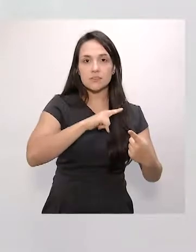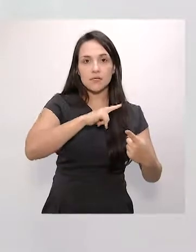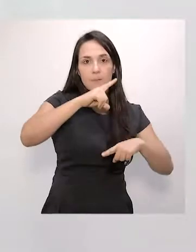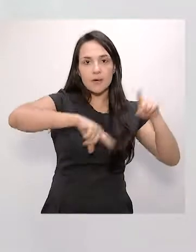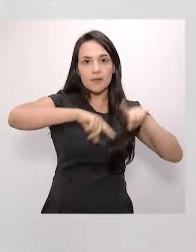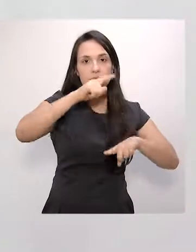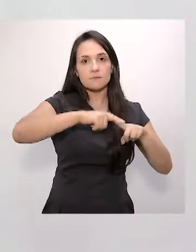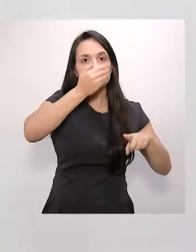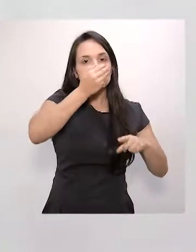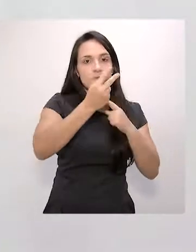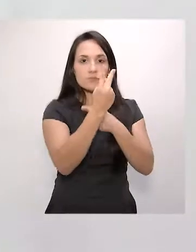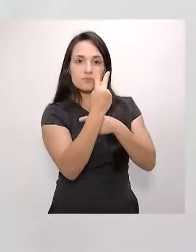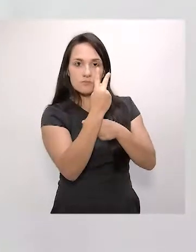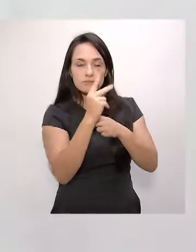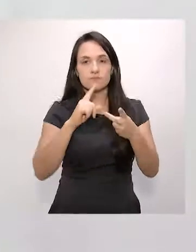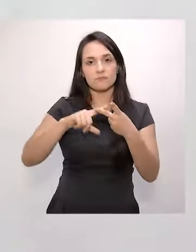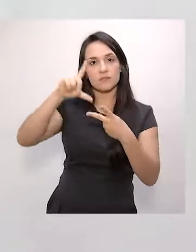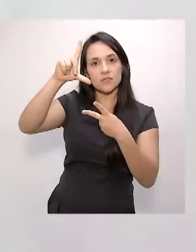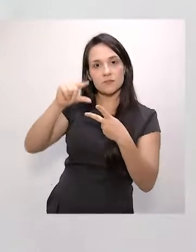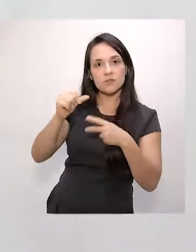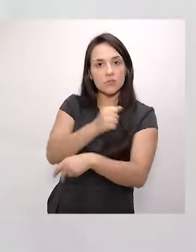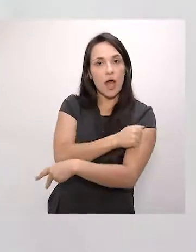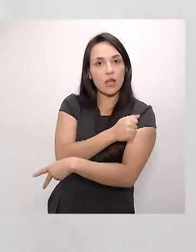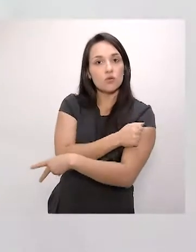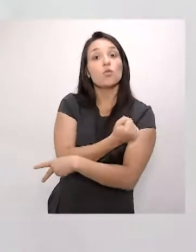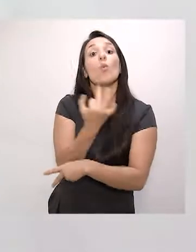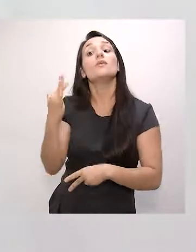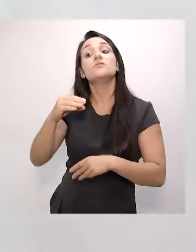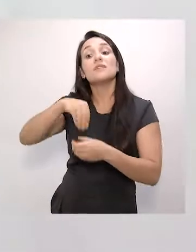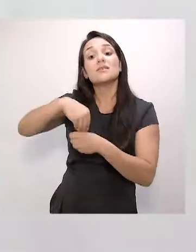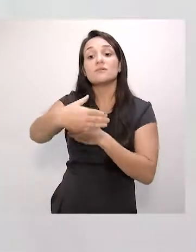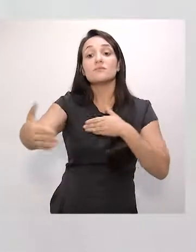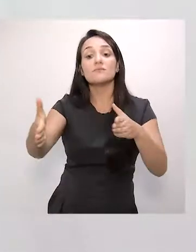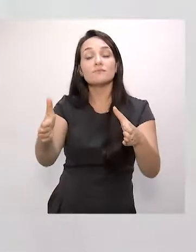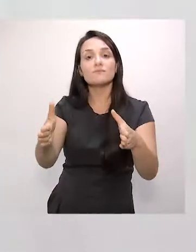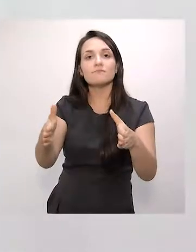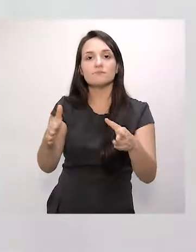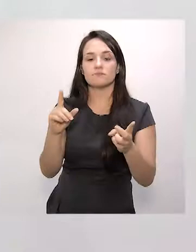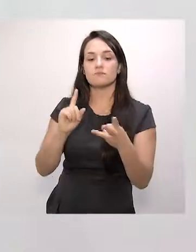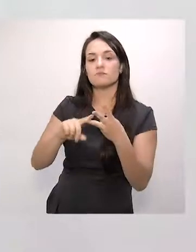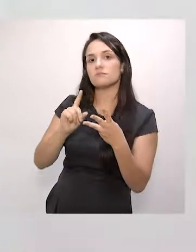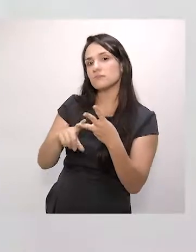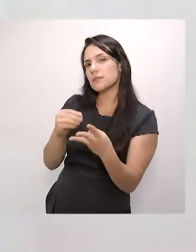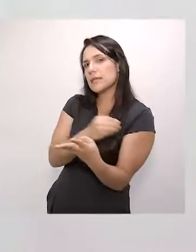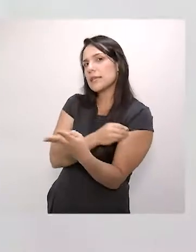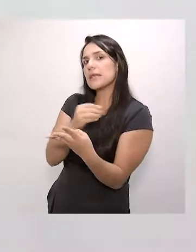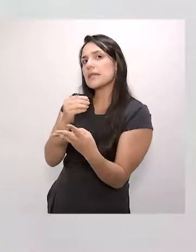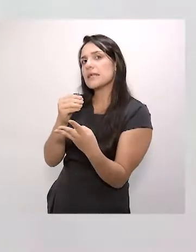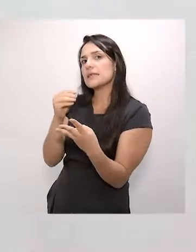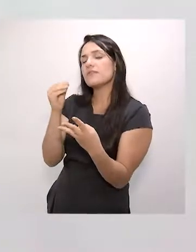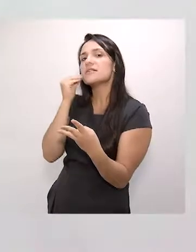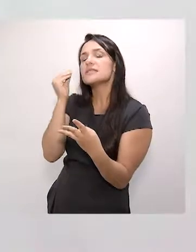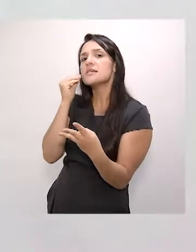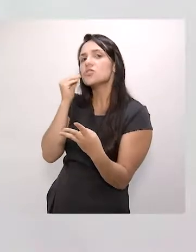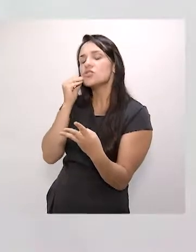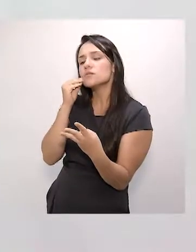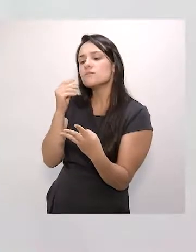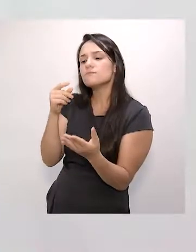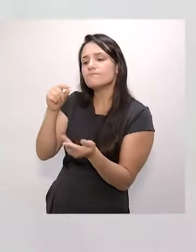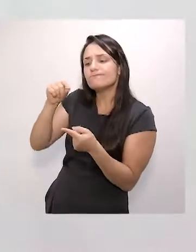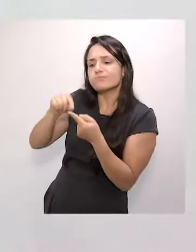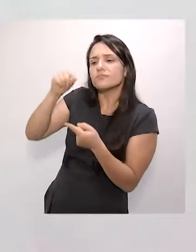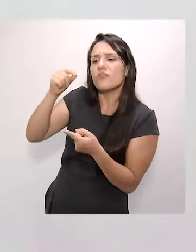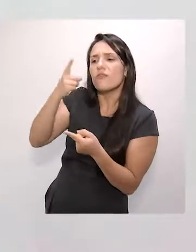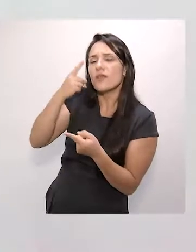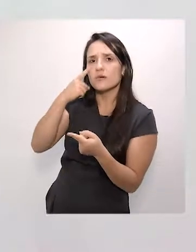debater equipamentos de proteção individual, redução do número de alunos por turma, testagem e rastreamento como